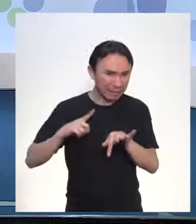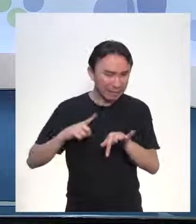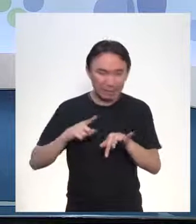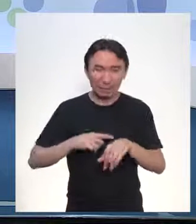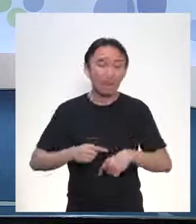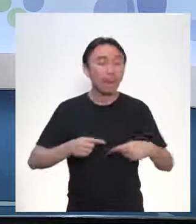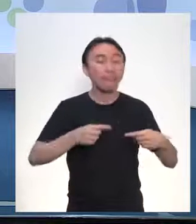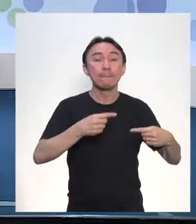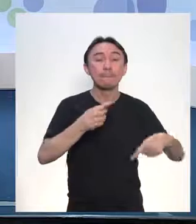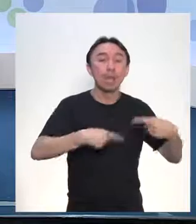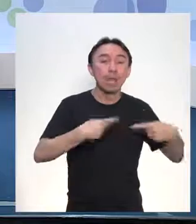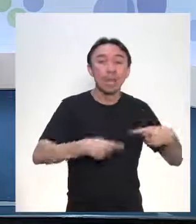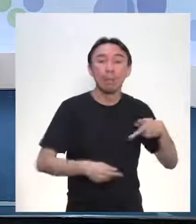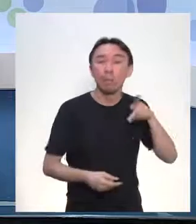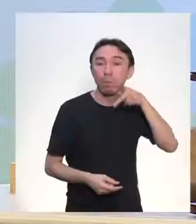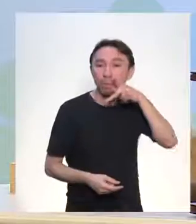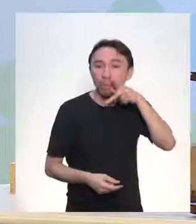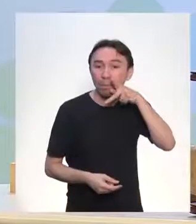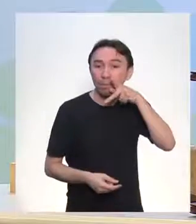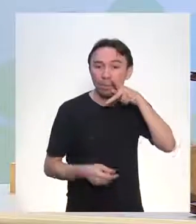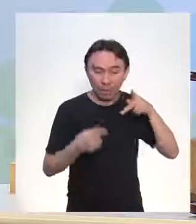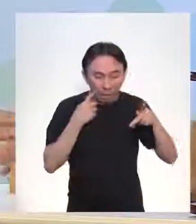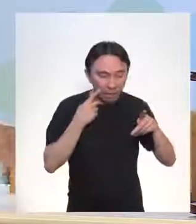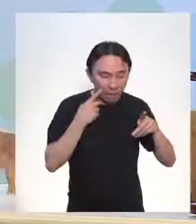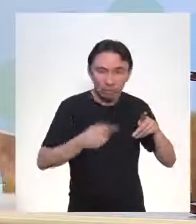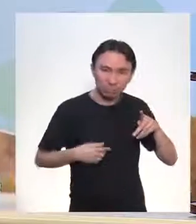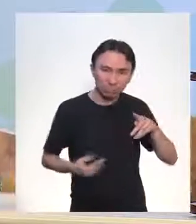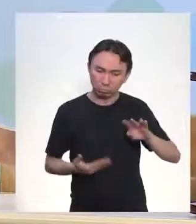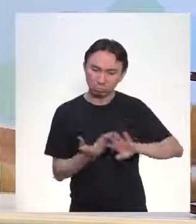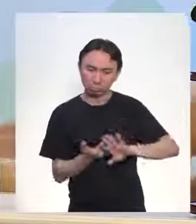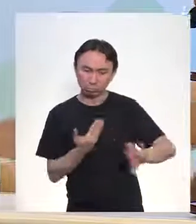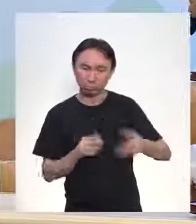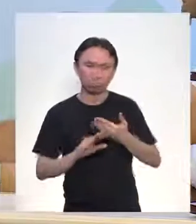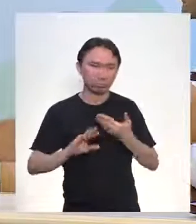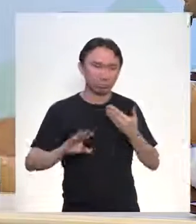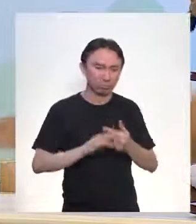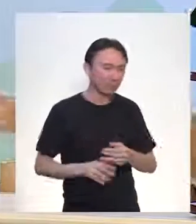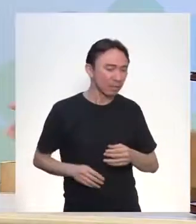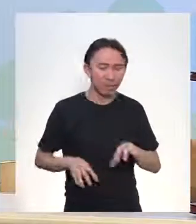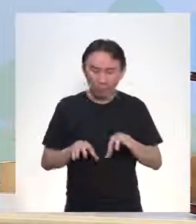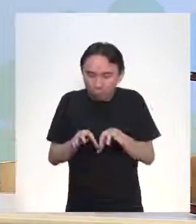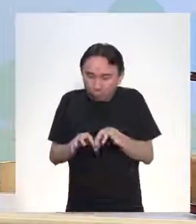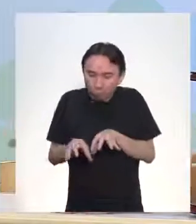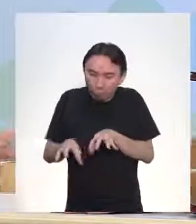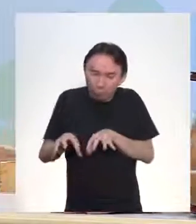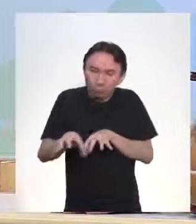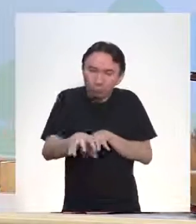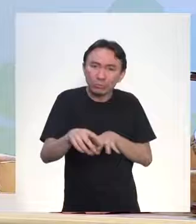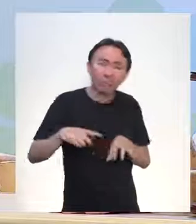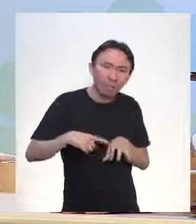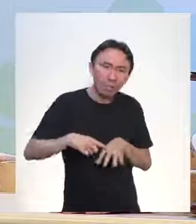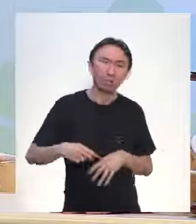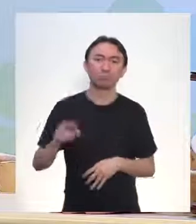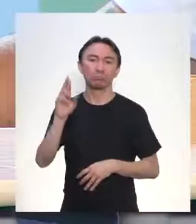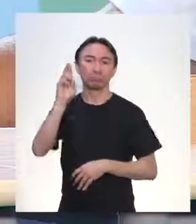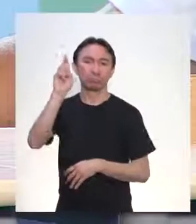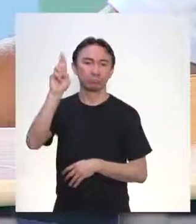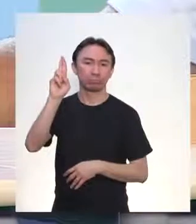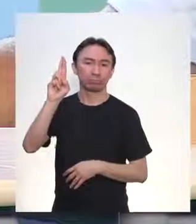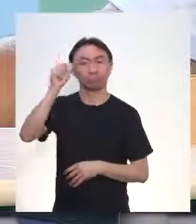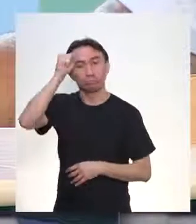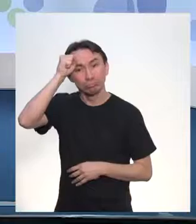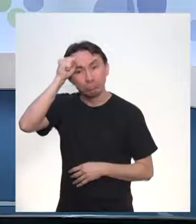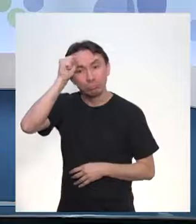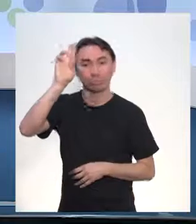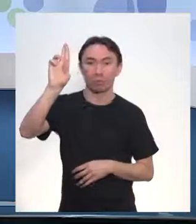quê? Cada feudo tinha o seu senhor feudal. Exato. Certo? E